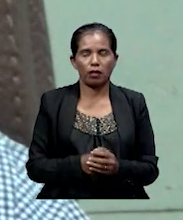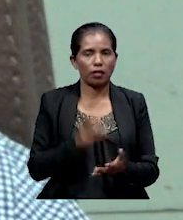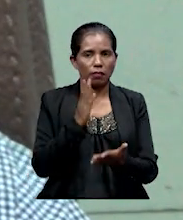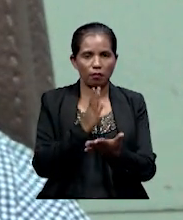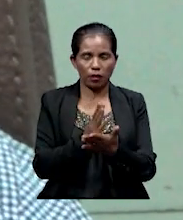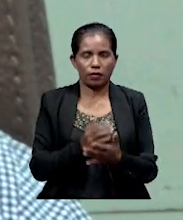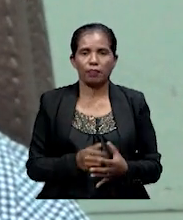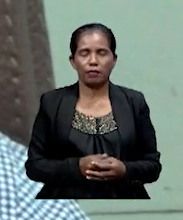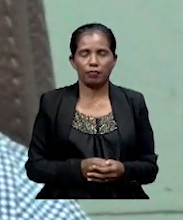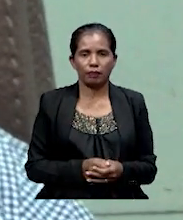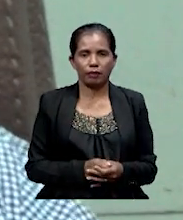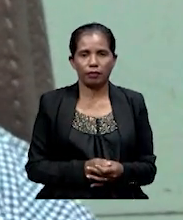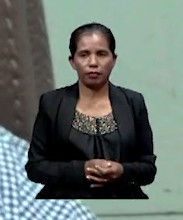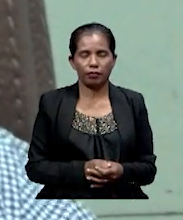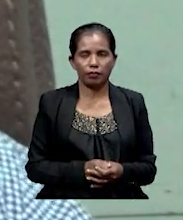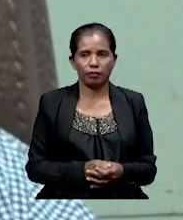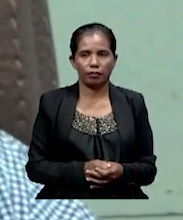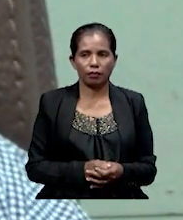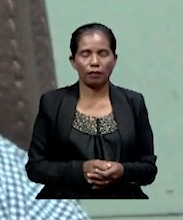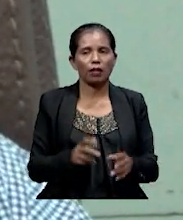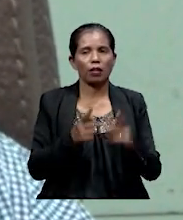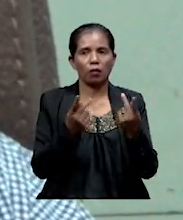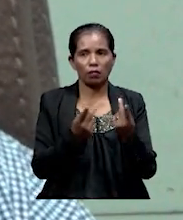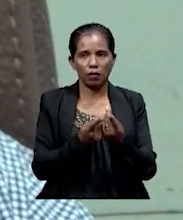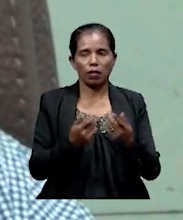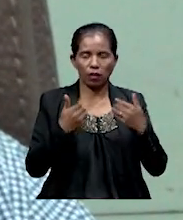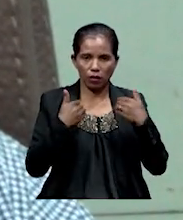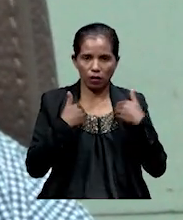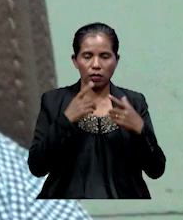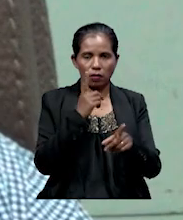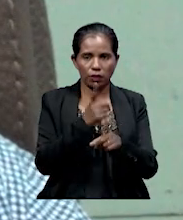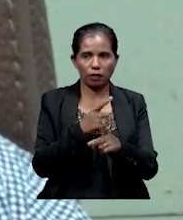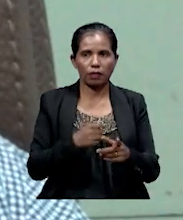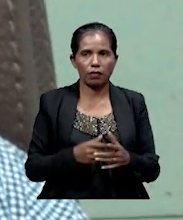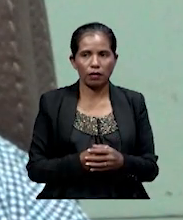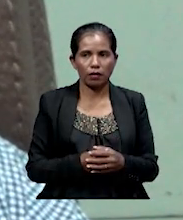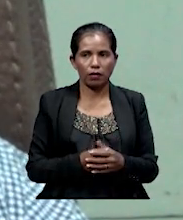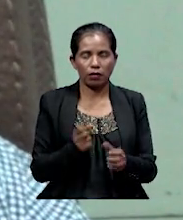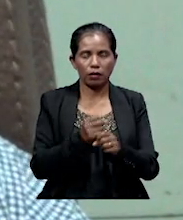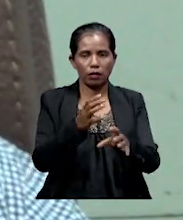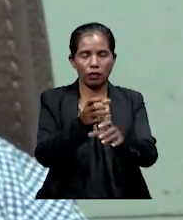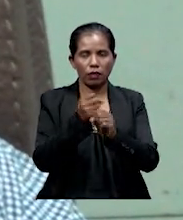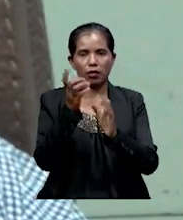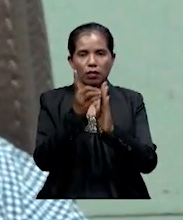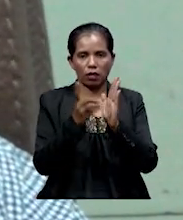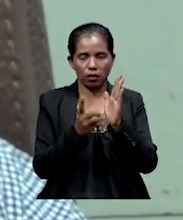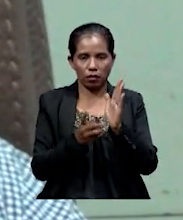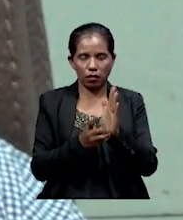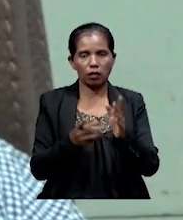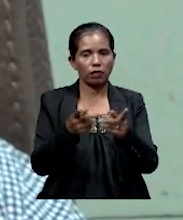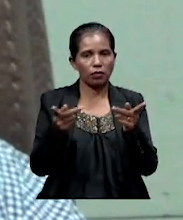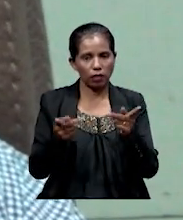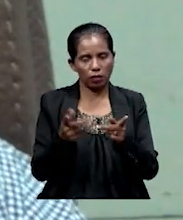né, e companhia Rajão do momento do levantamento terreno